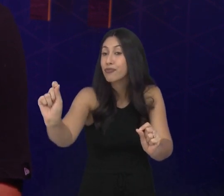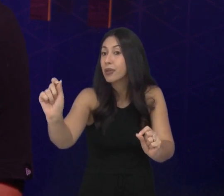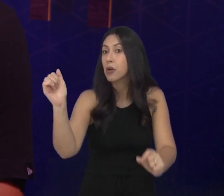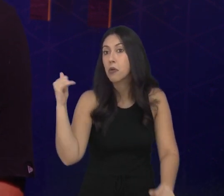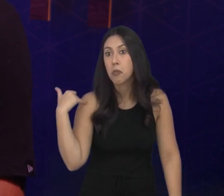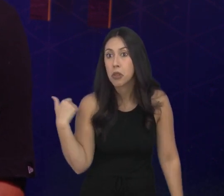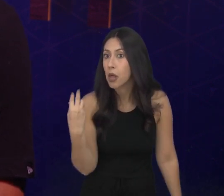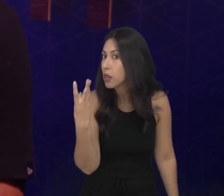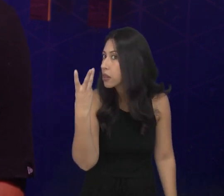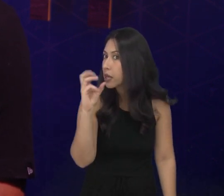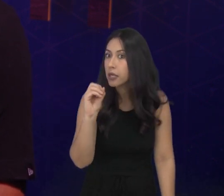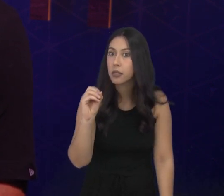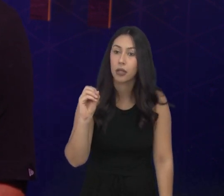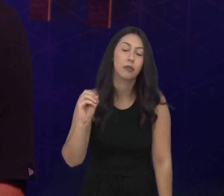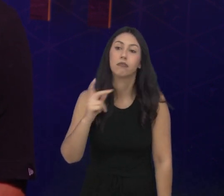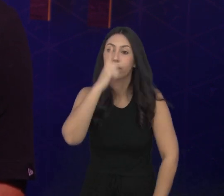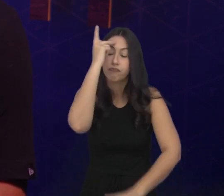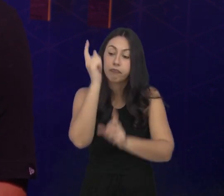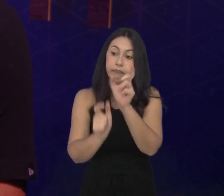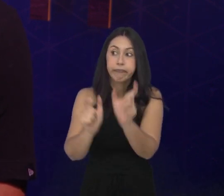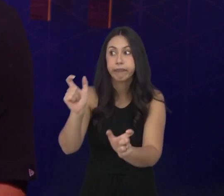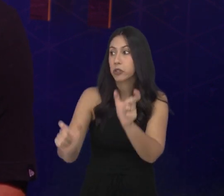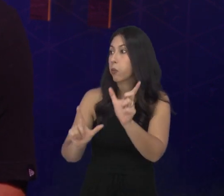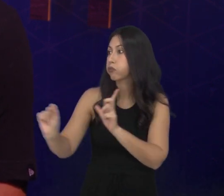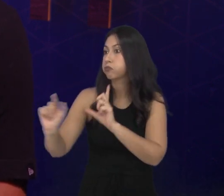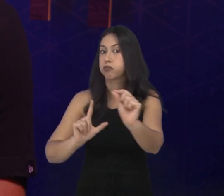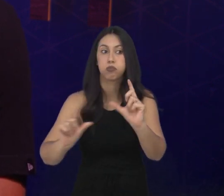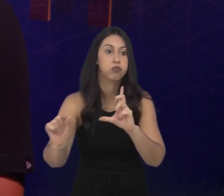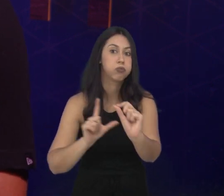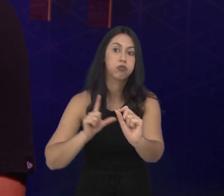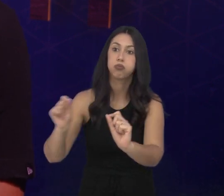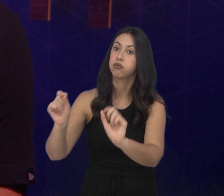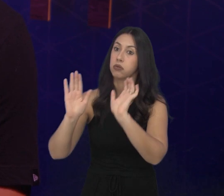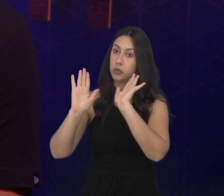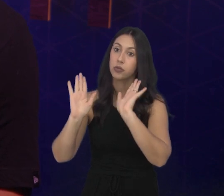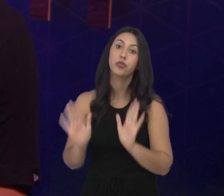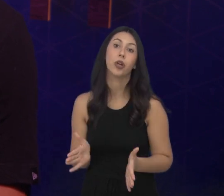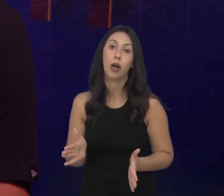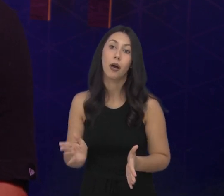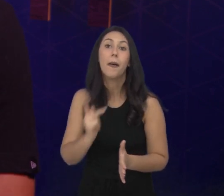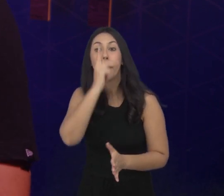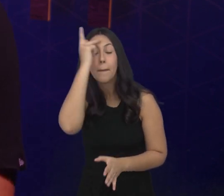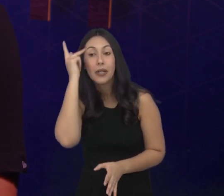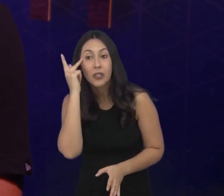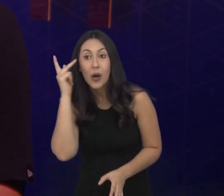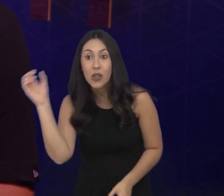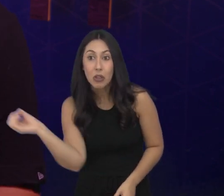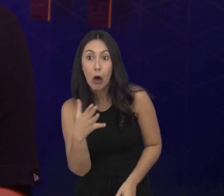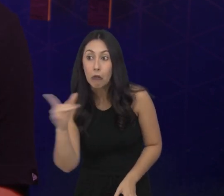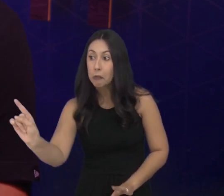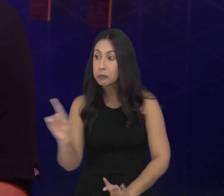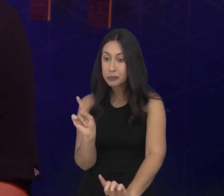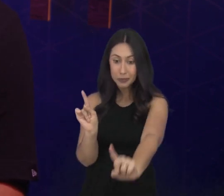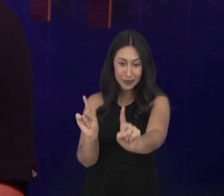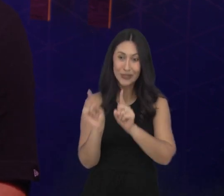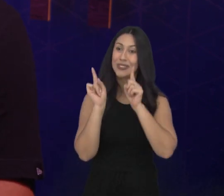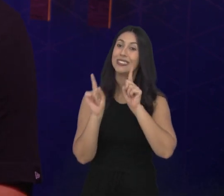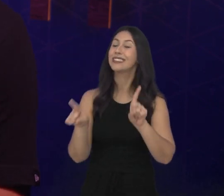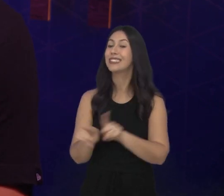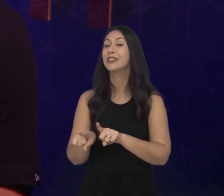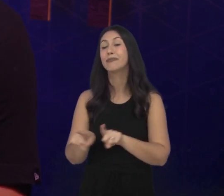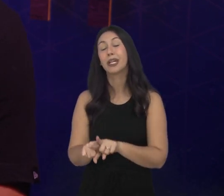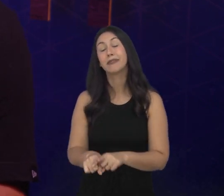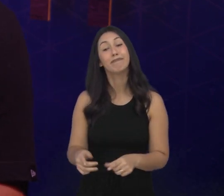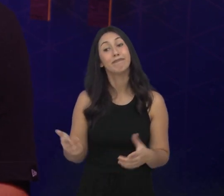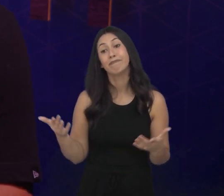né? Com 30 anos, muita gente já passou pela nossa vida, uma galera já foi embora, gente nova chegou, mas faz